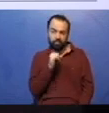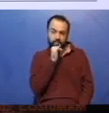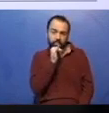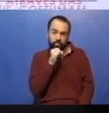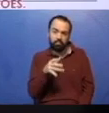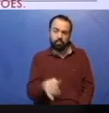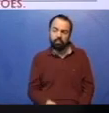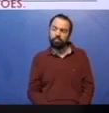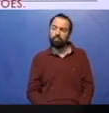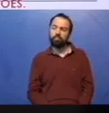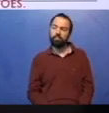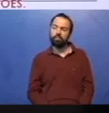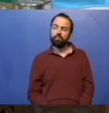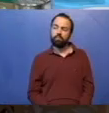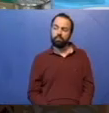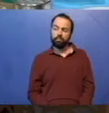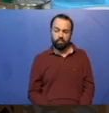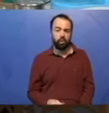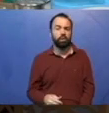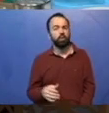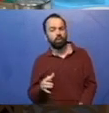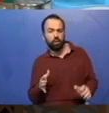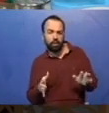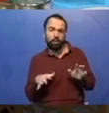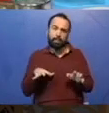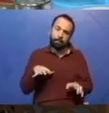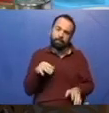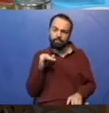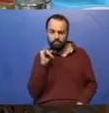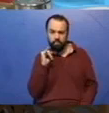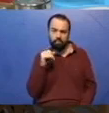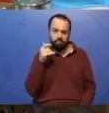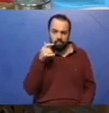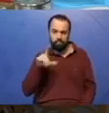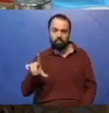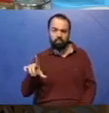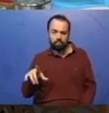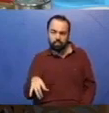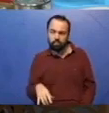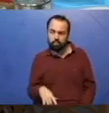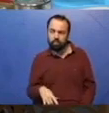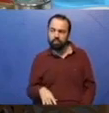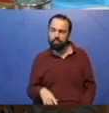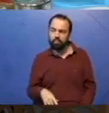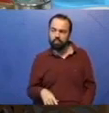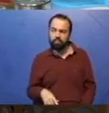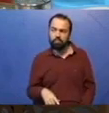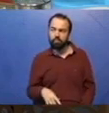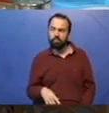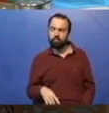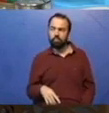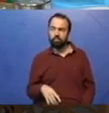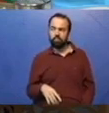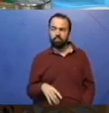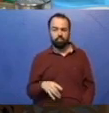exemplo. Olha, é até possível analisar as nuvens, tá? Mas fazer